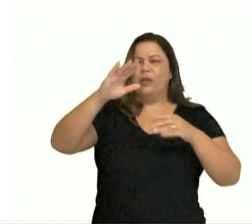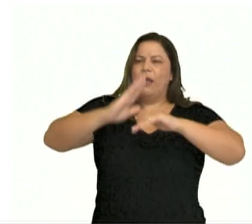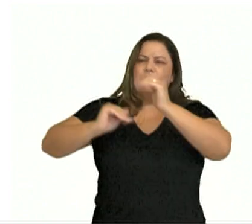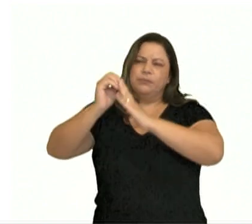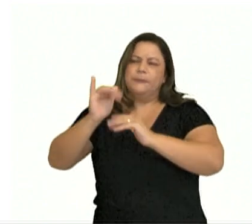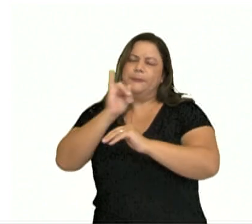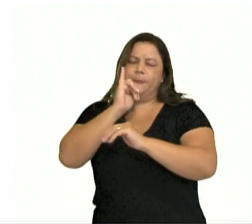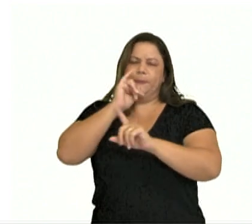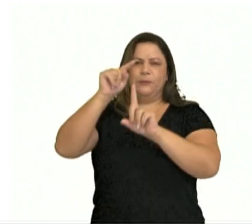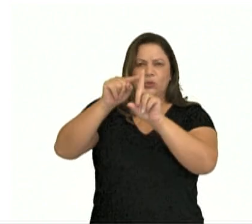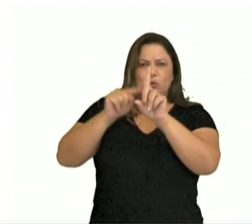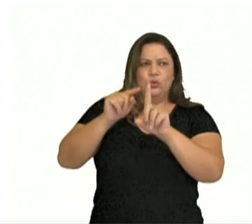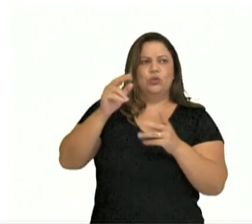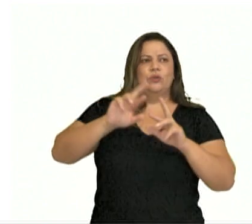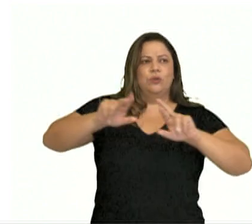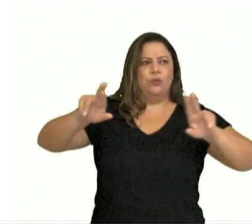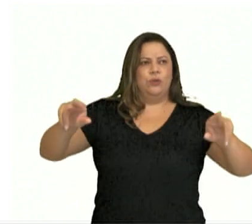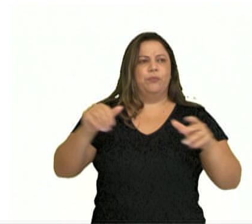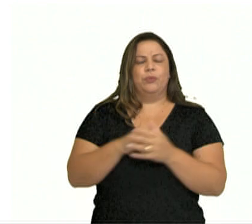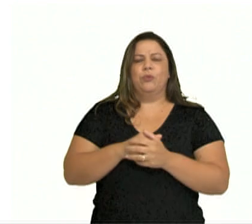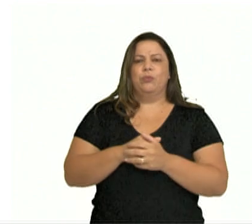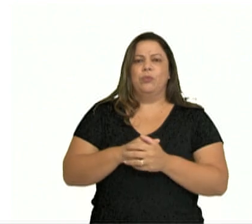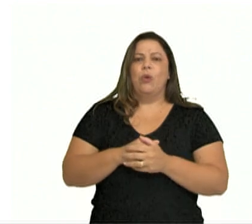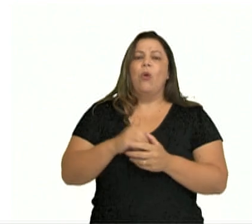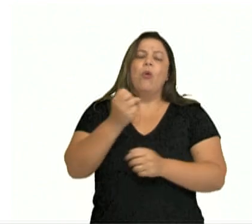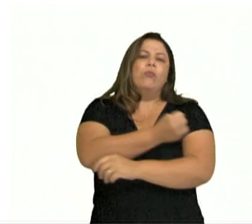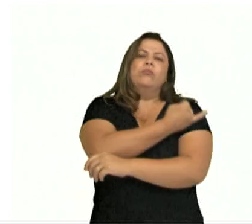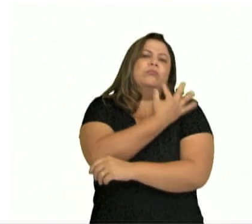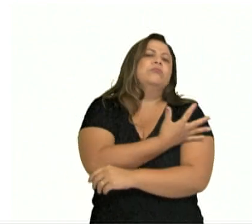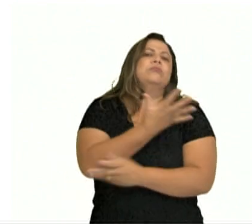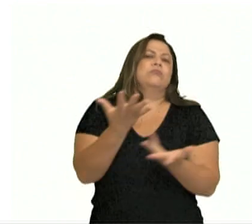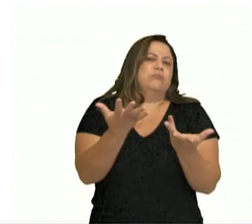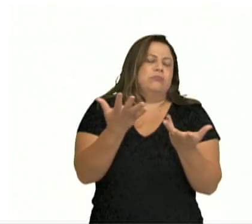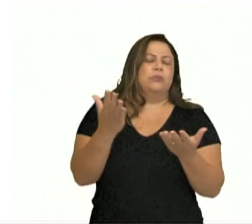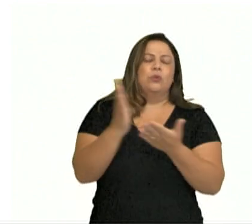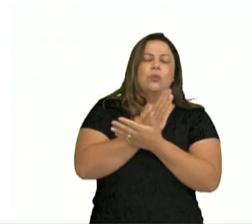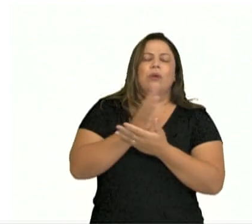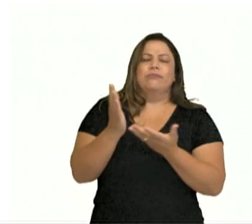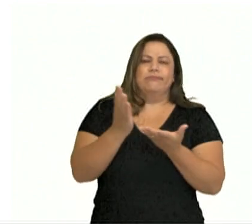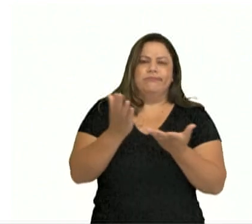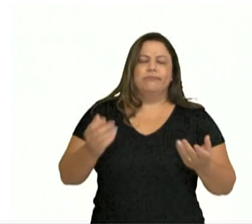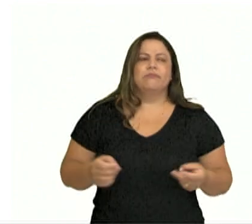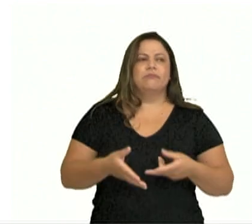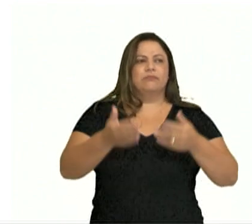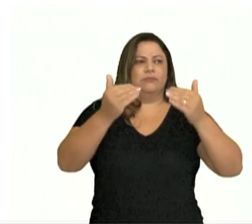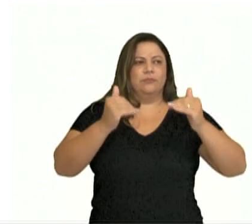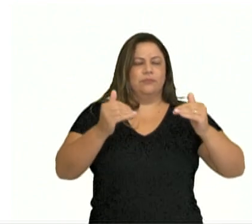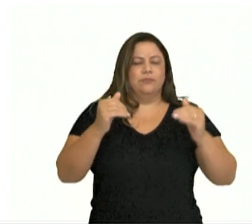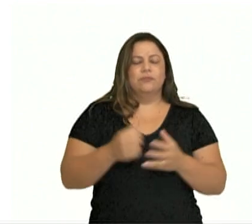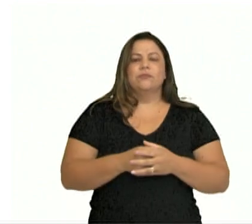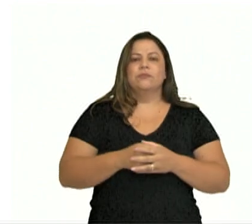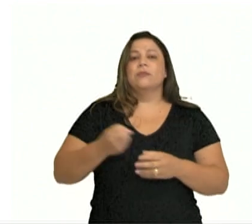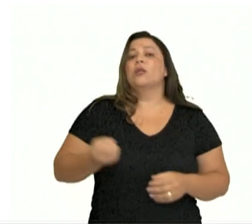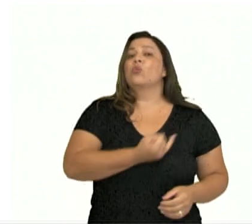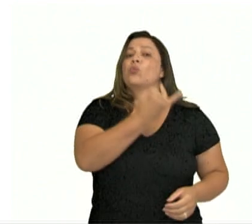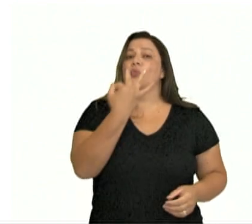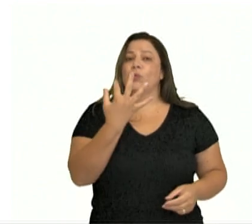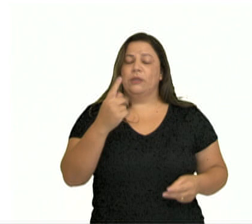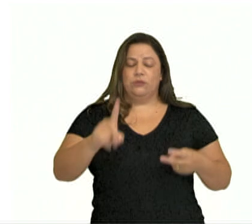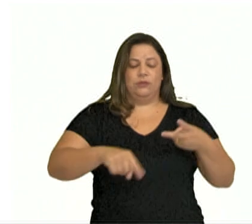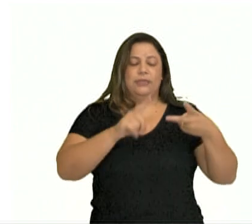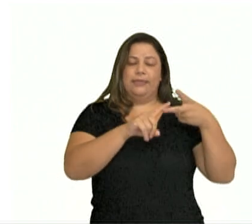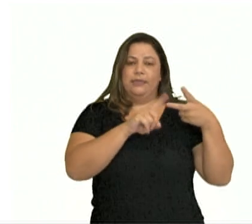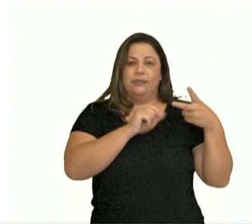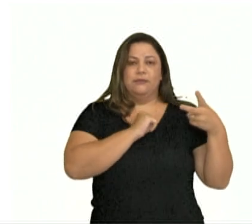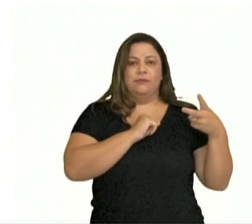por exemplo, as ordinais, a escolaridade, qual série da escolaridade. As quantitativas, elas podem